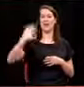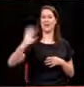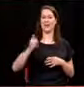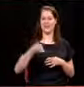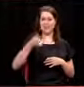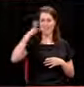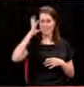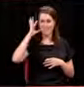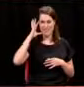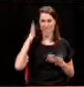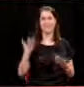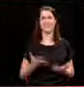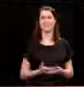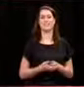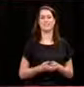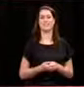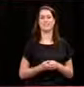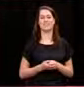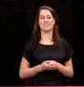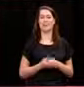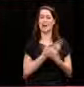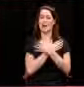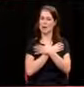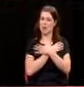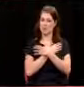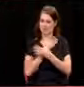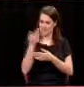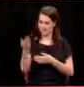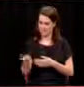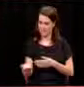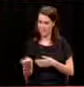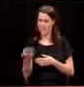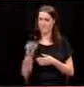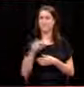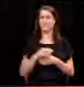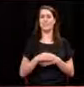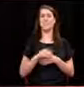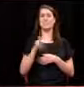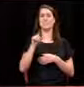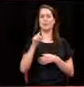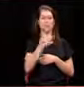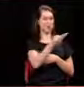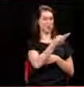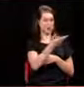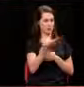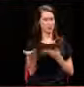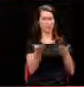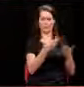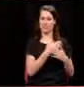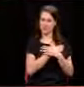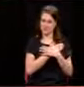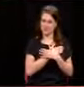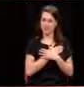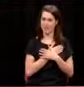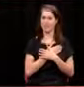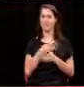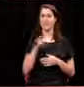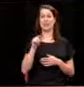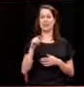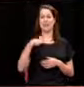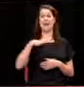tarde, Ricardo. Um grande abraço para si, também para os seus convidados. E também quero